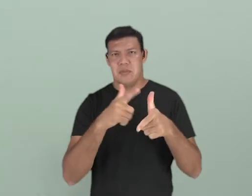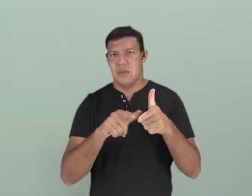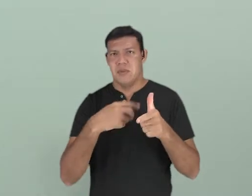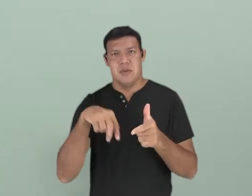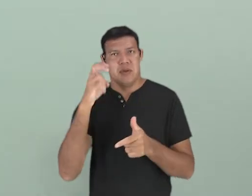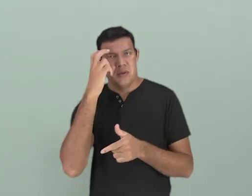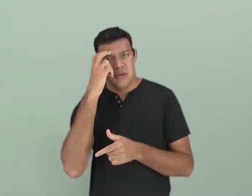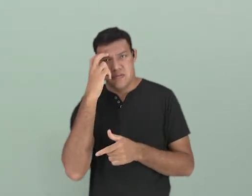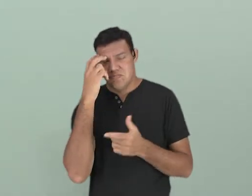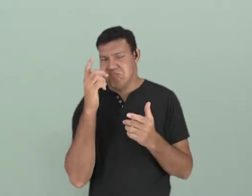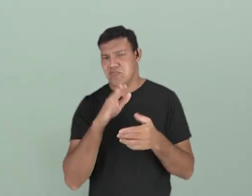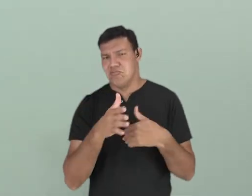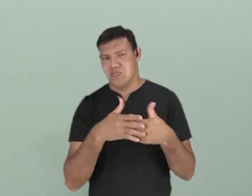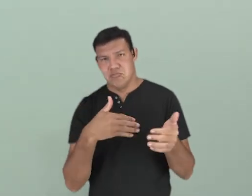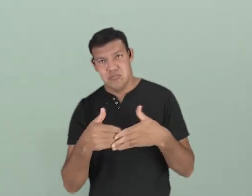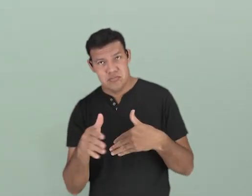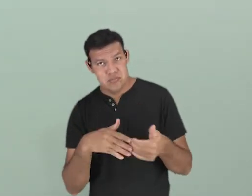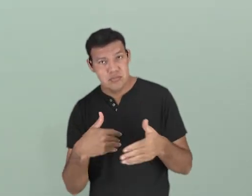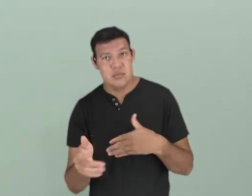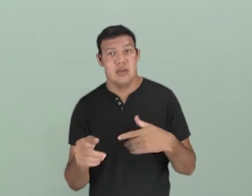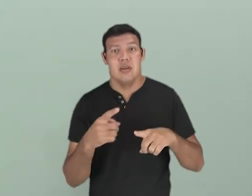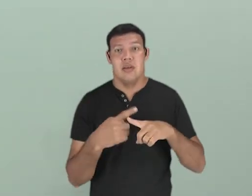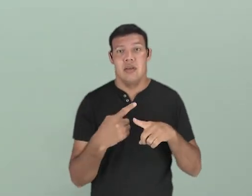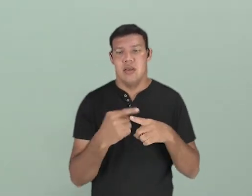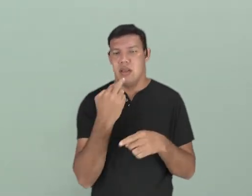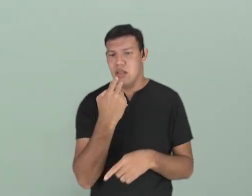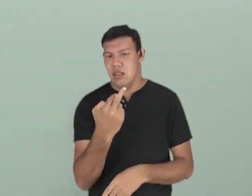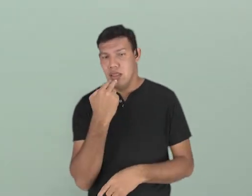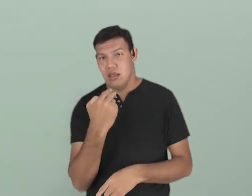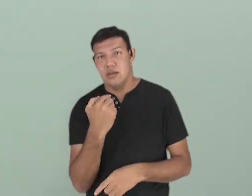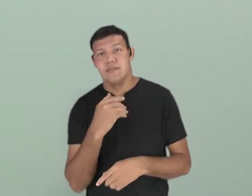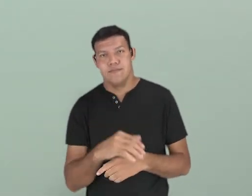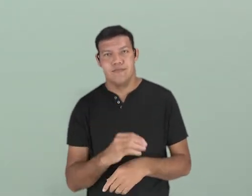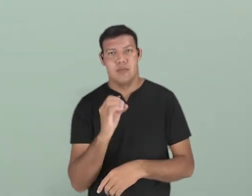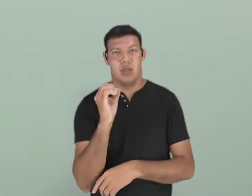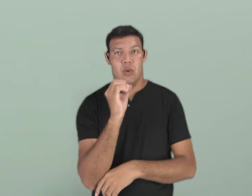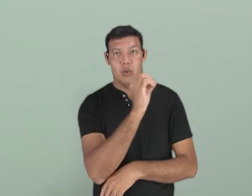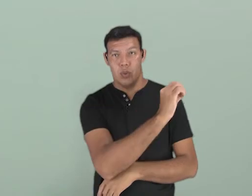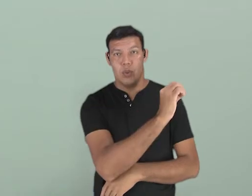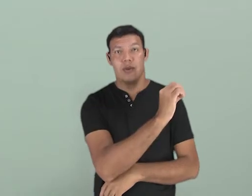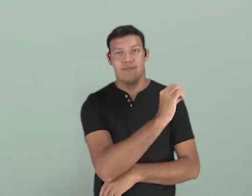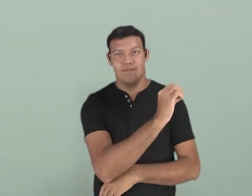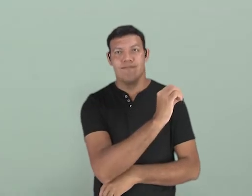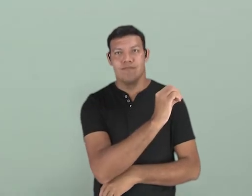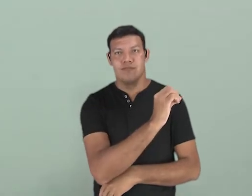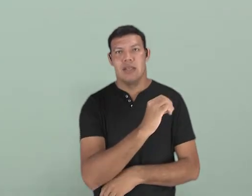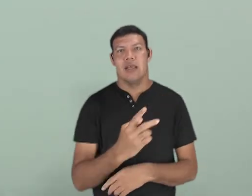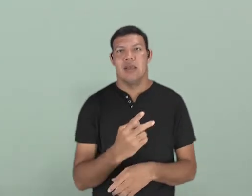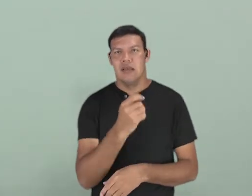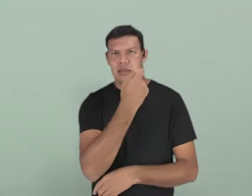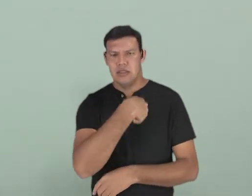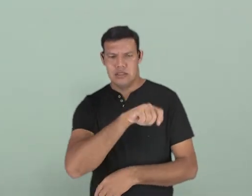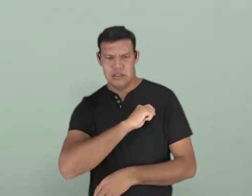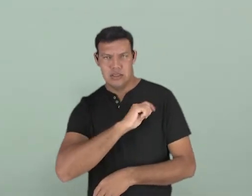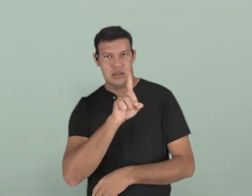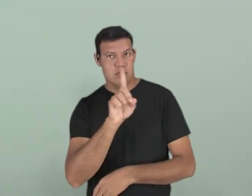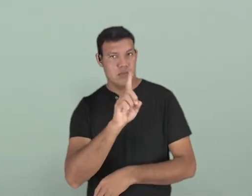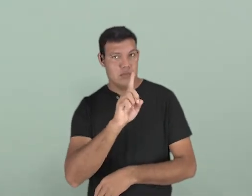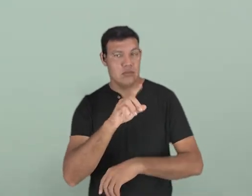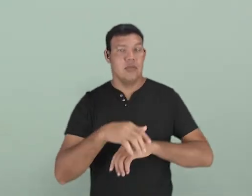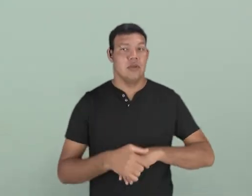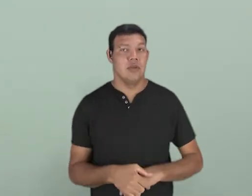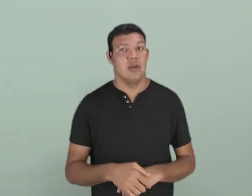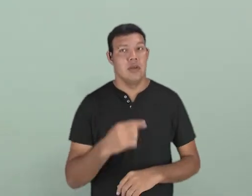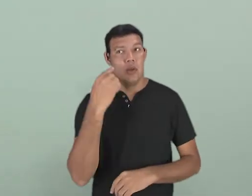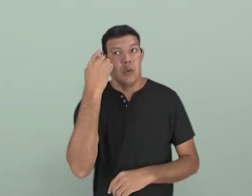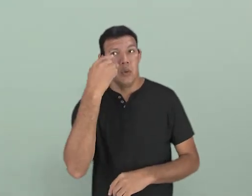exemplo. Porque a gente sabe que a gente está aí a oeste, né? Mas nós não falamos o espanhol, cercado por